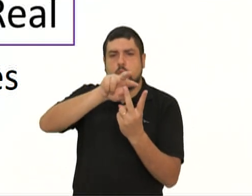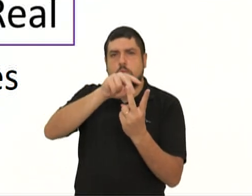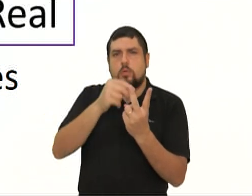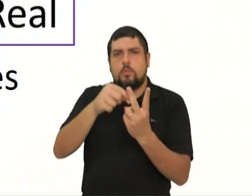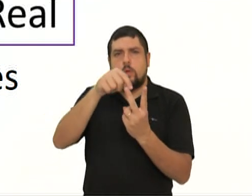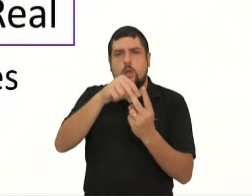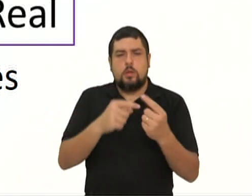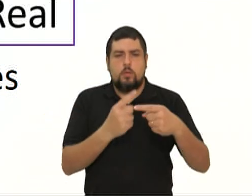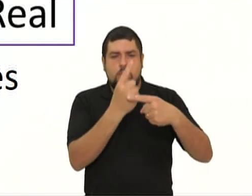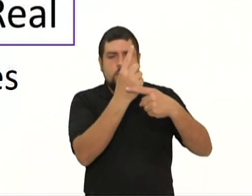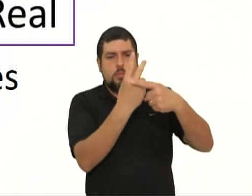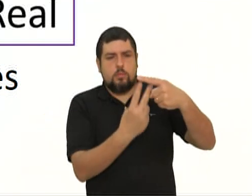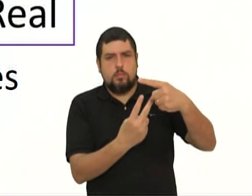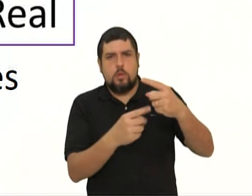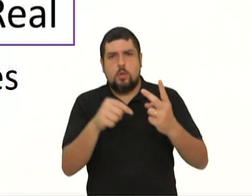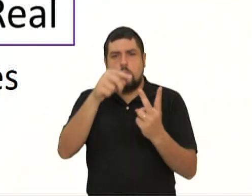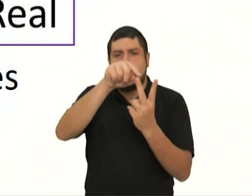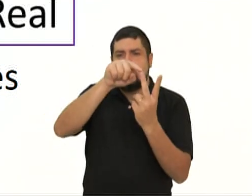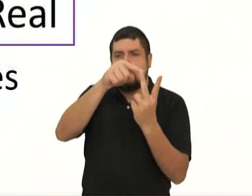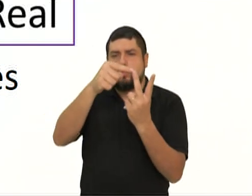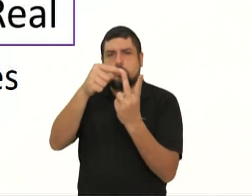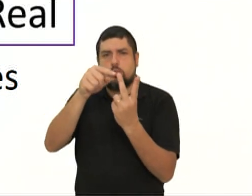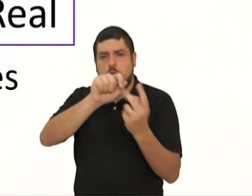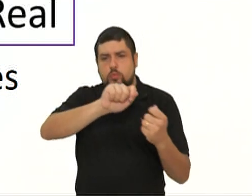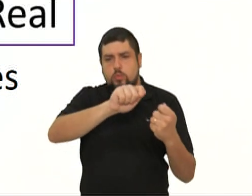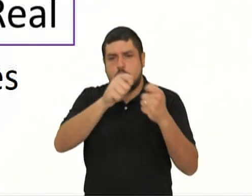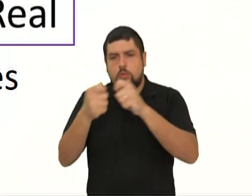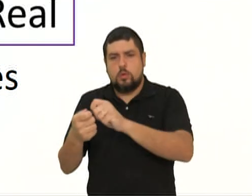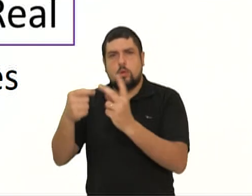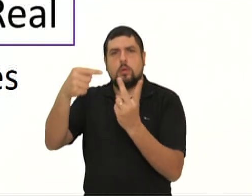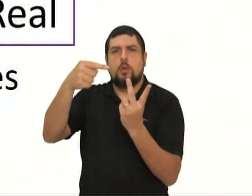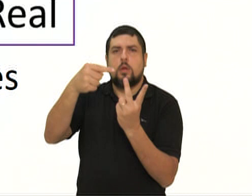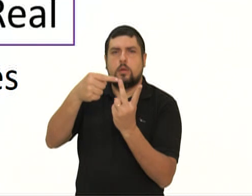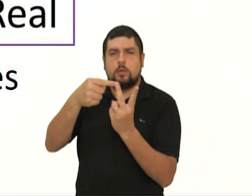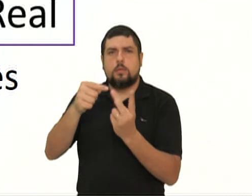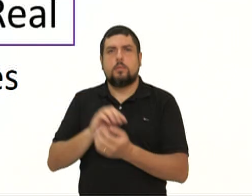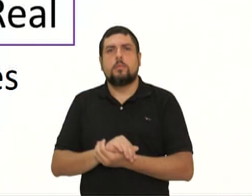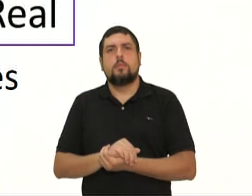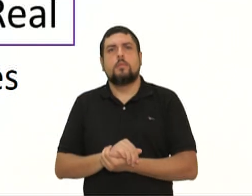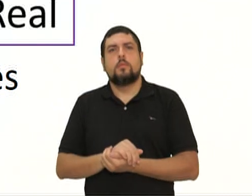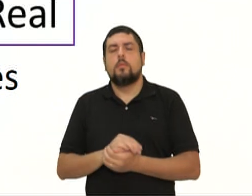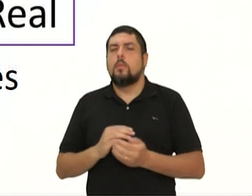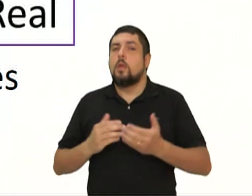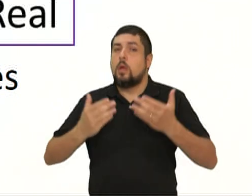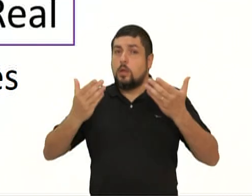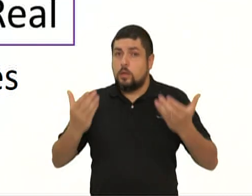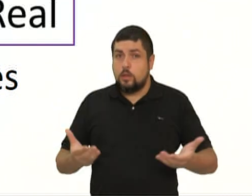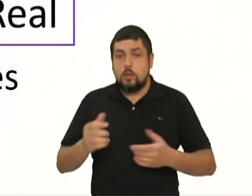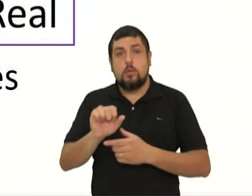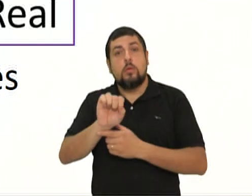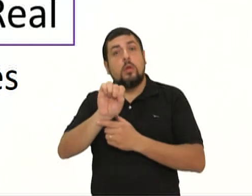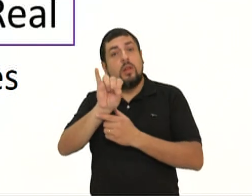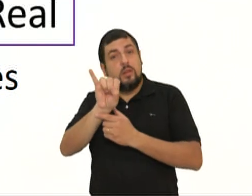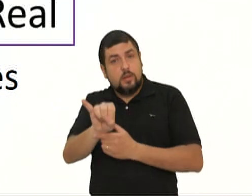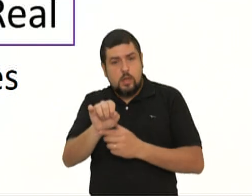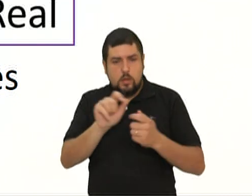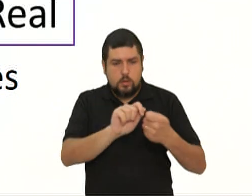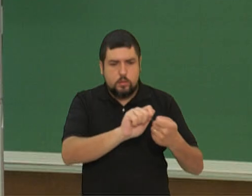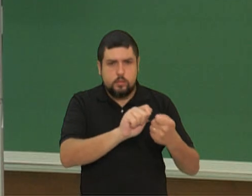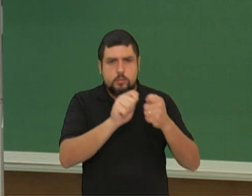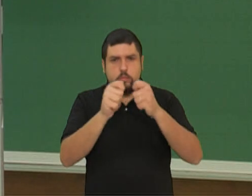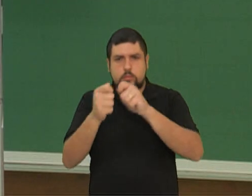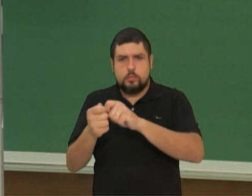Eu posso reescrever o meio como raiz quadrada. E então, se eu reescrevo